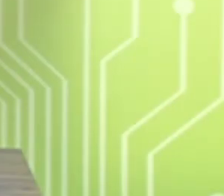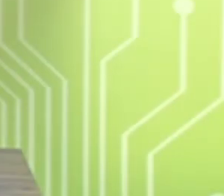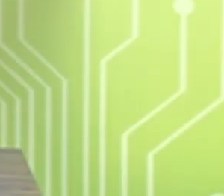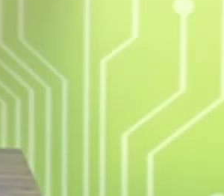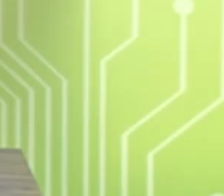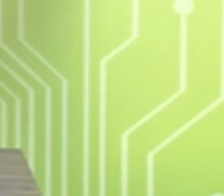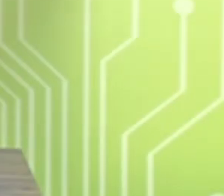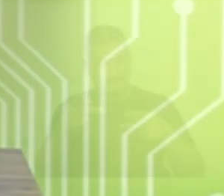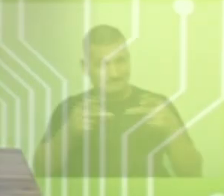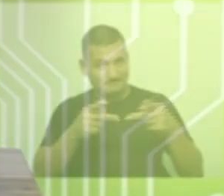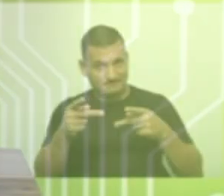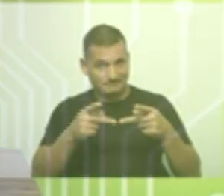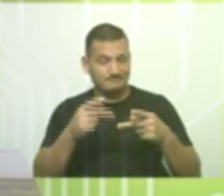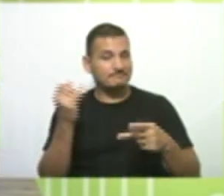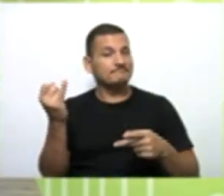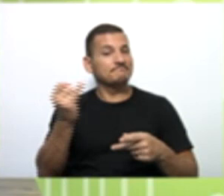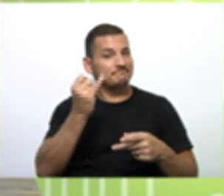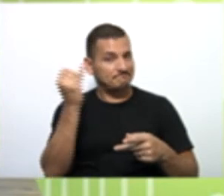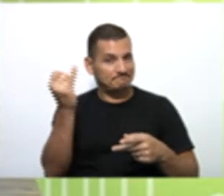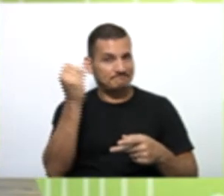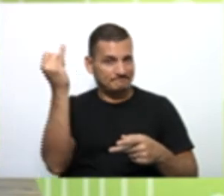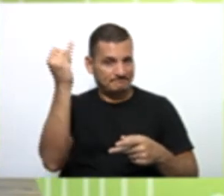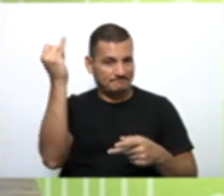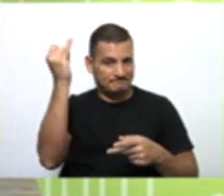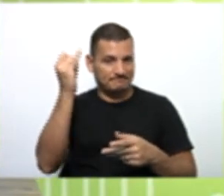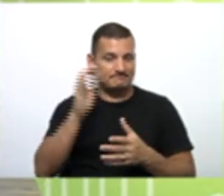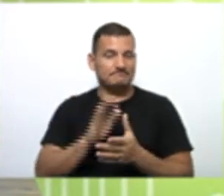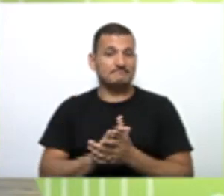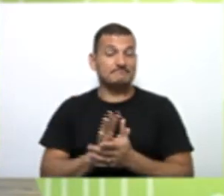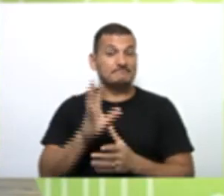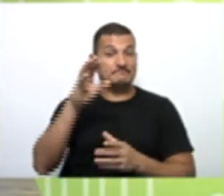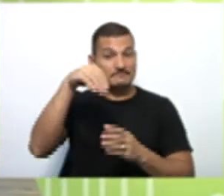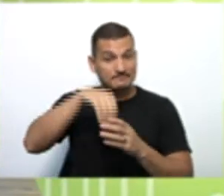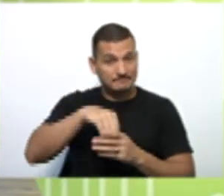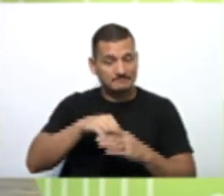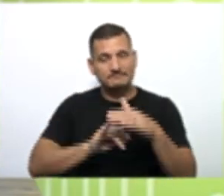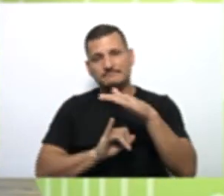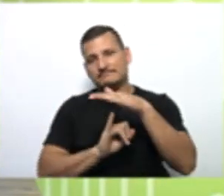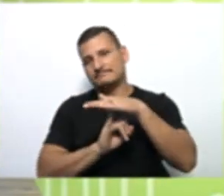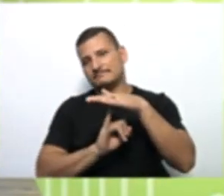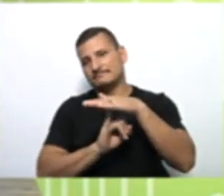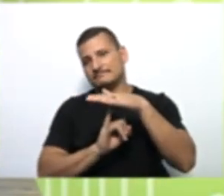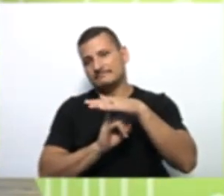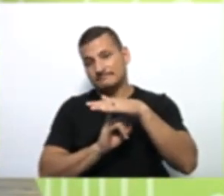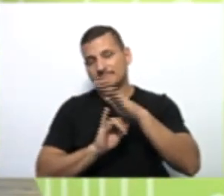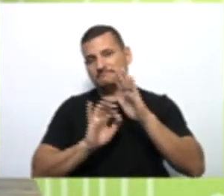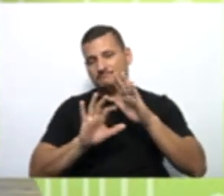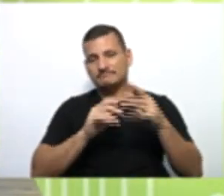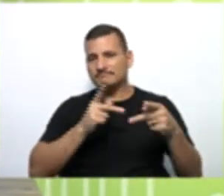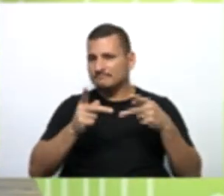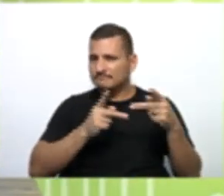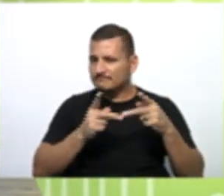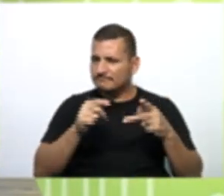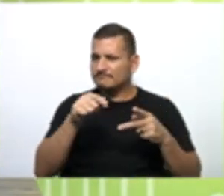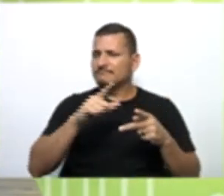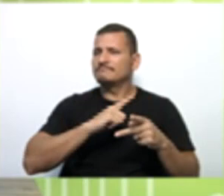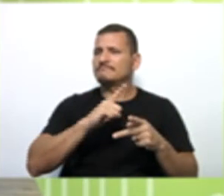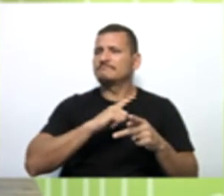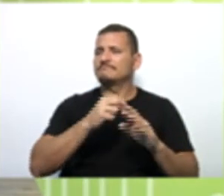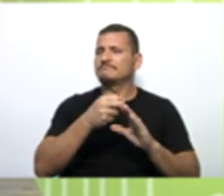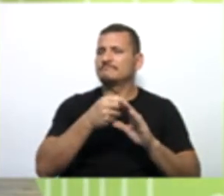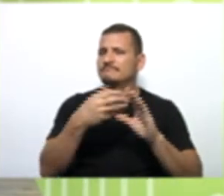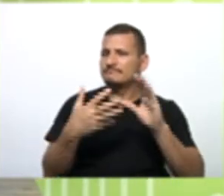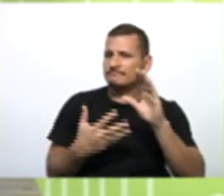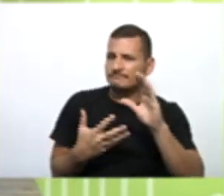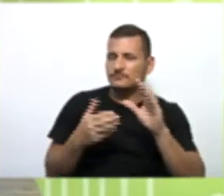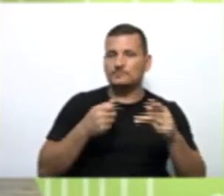Projeto é super importante. E dentro de uma instituição de ensino, o projeto tem basicamente a característica de um projeto